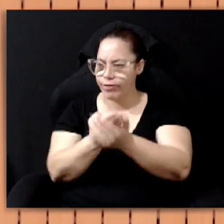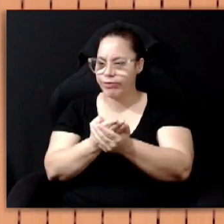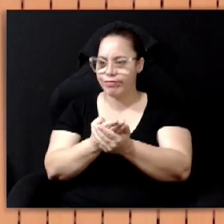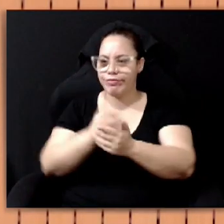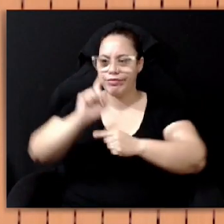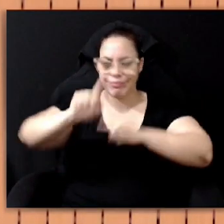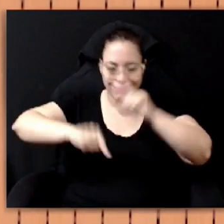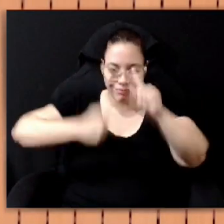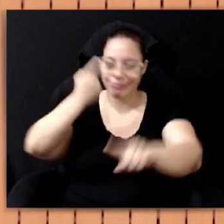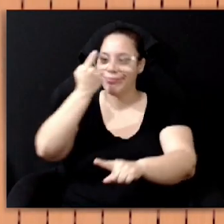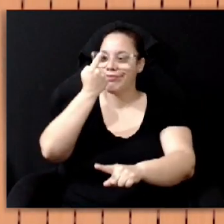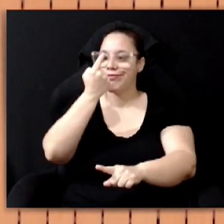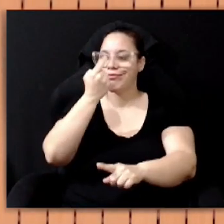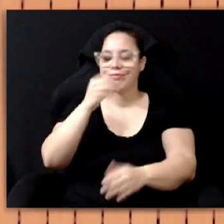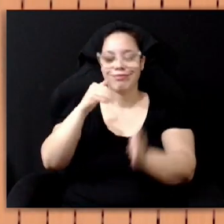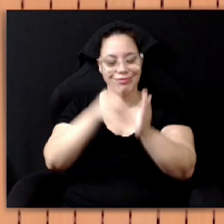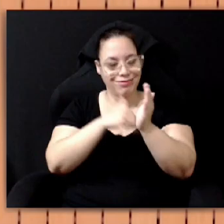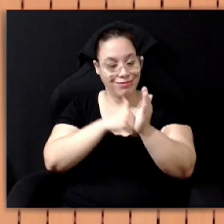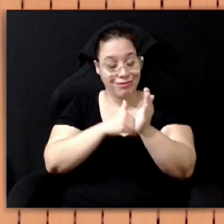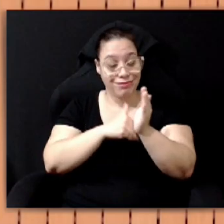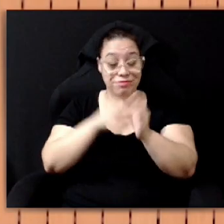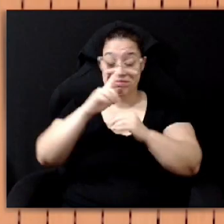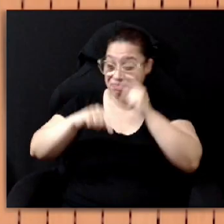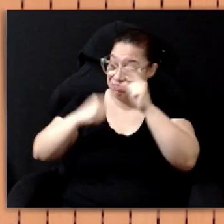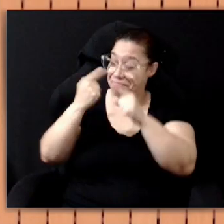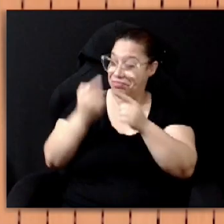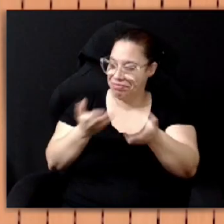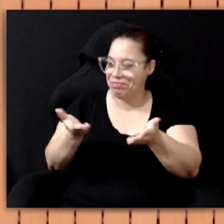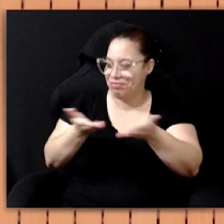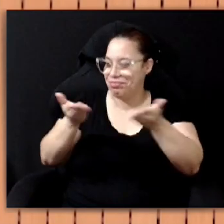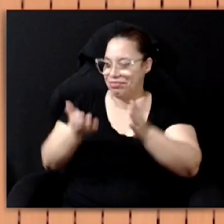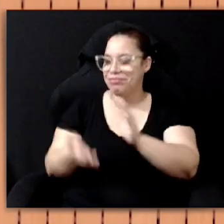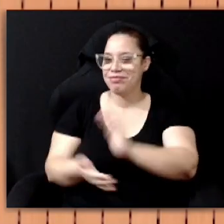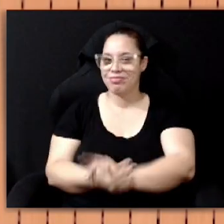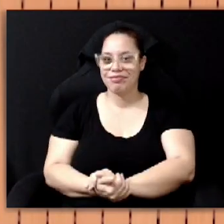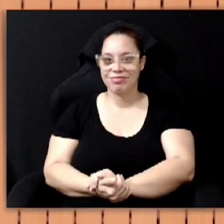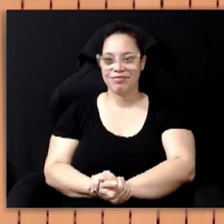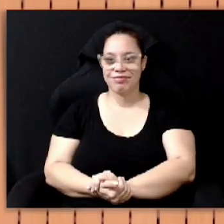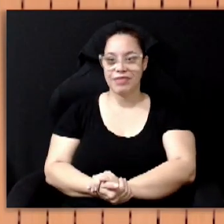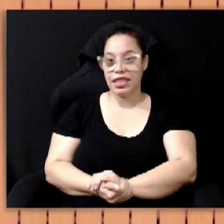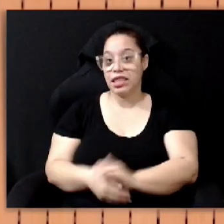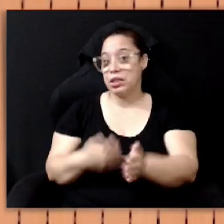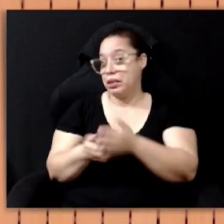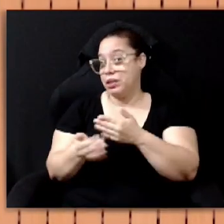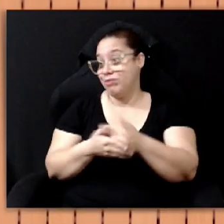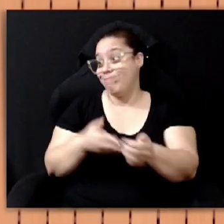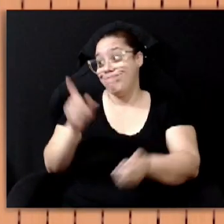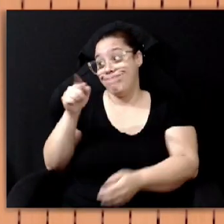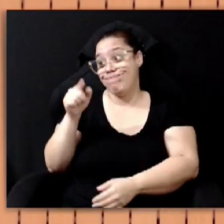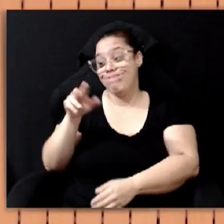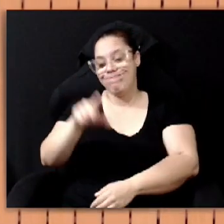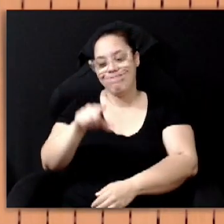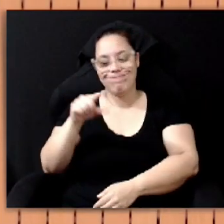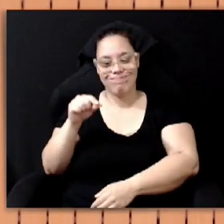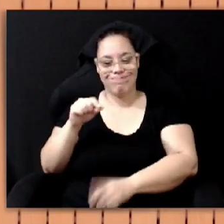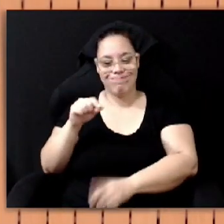seja o segredo de todo esse sucesso que ela tem até hoje. Porque não é para qualquer um, né? Então, acho que a escolha desse